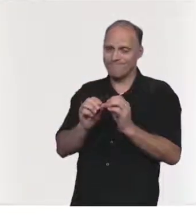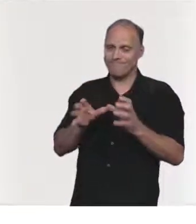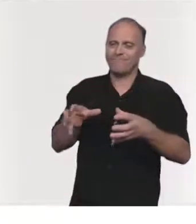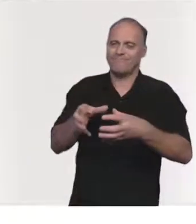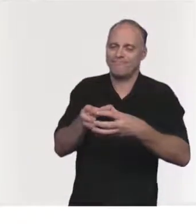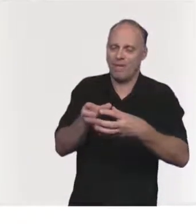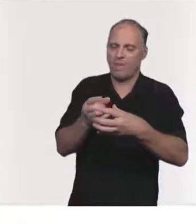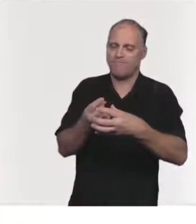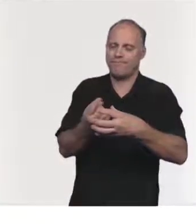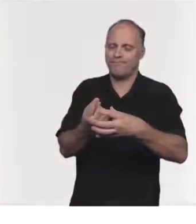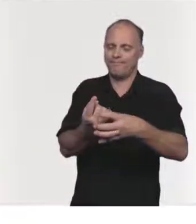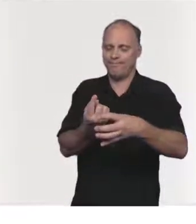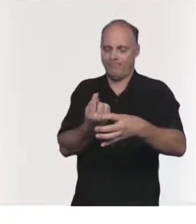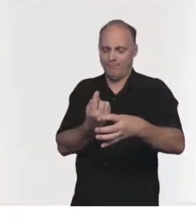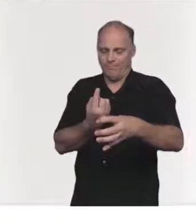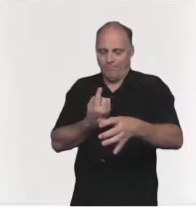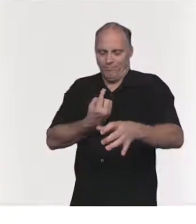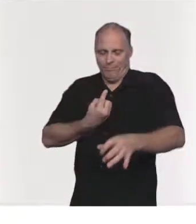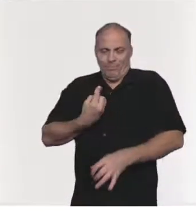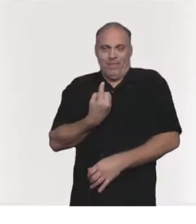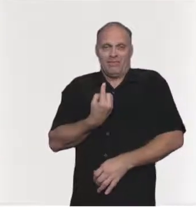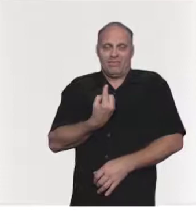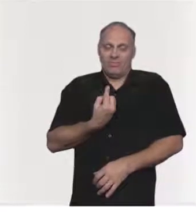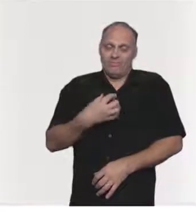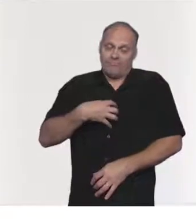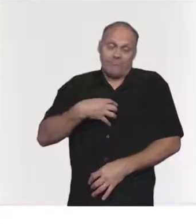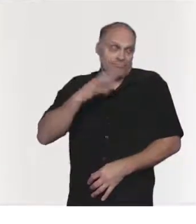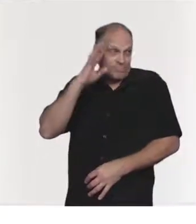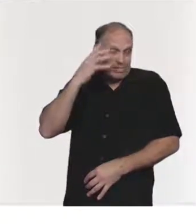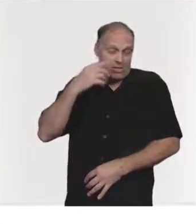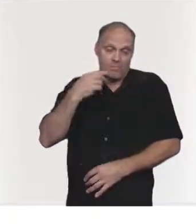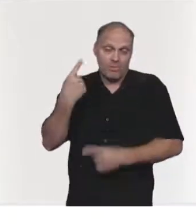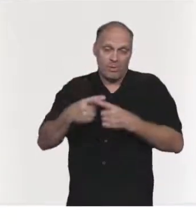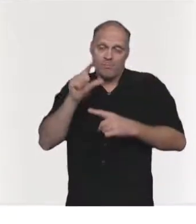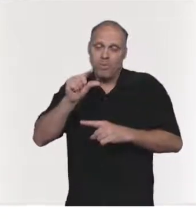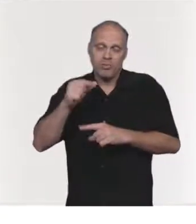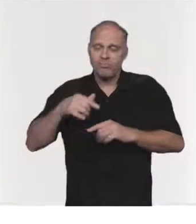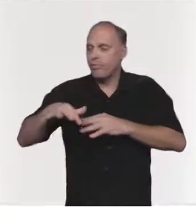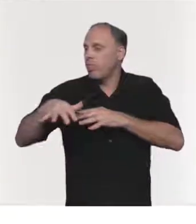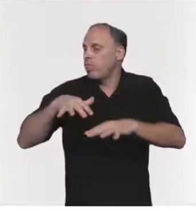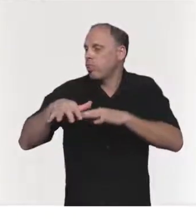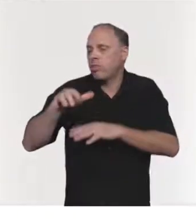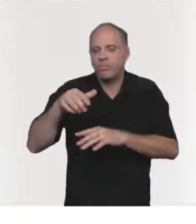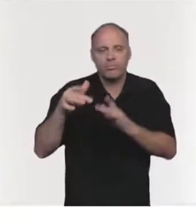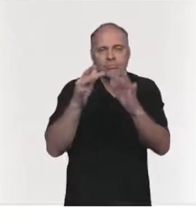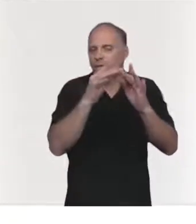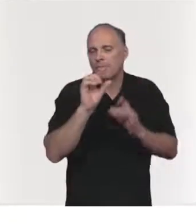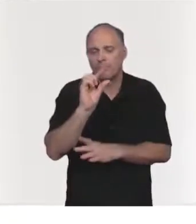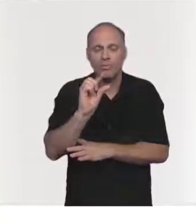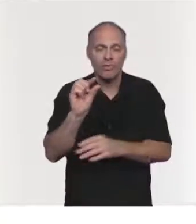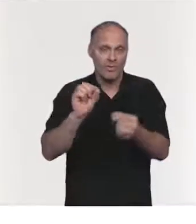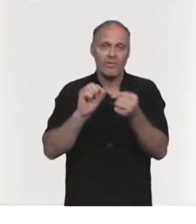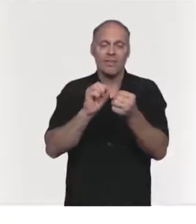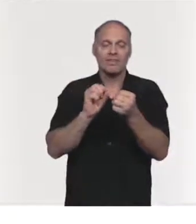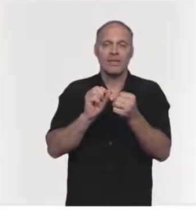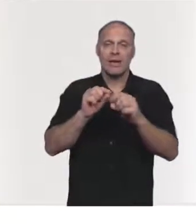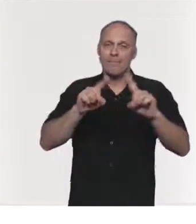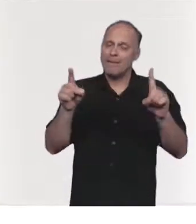ilhado, né? E não circulei muito por aqui, mas